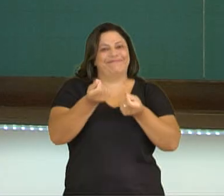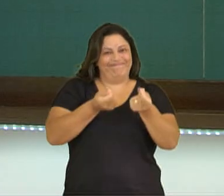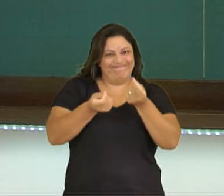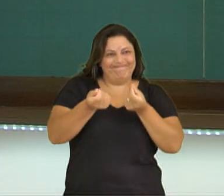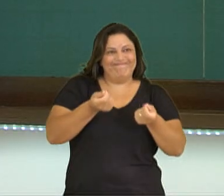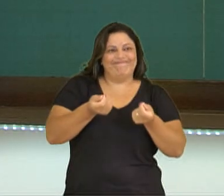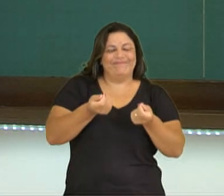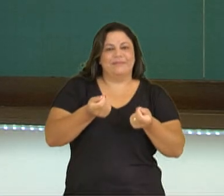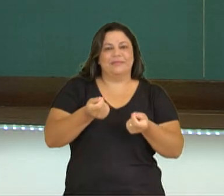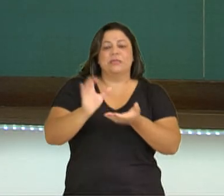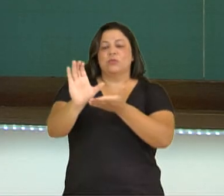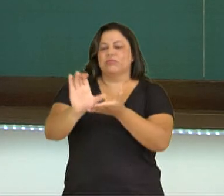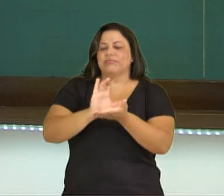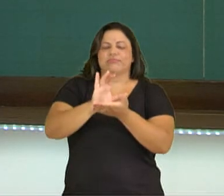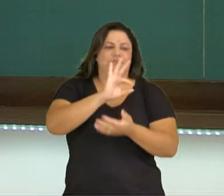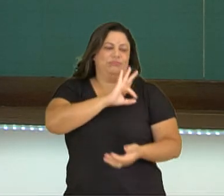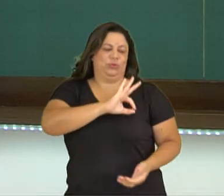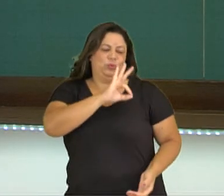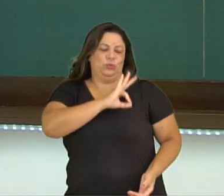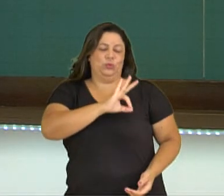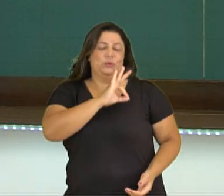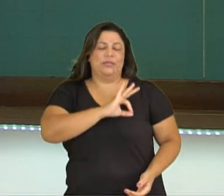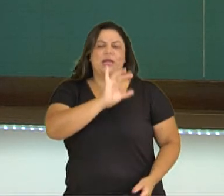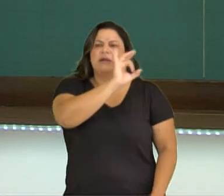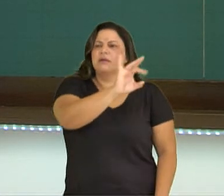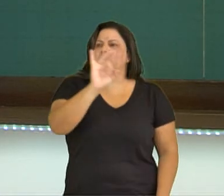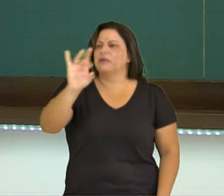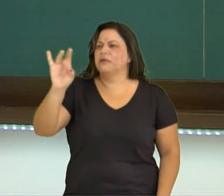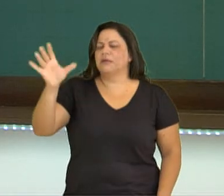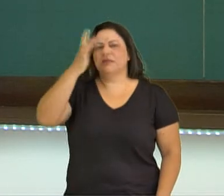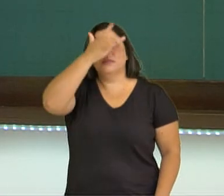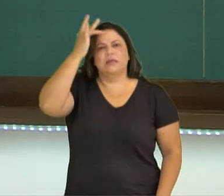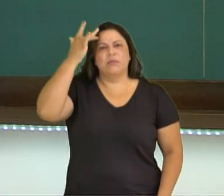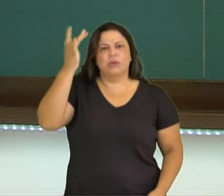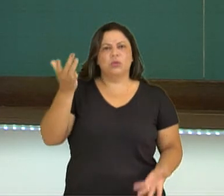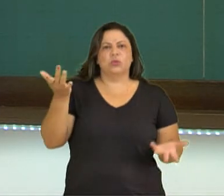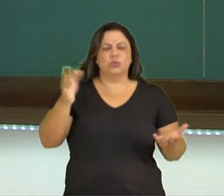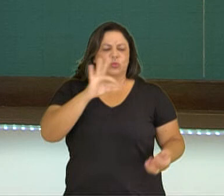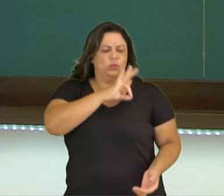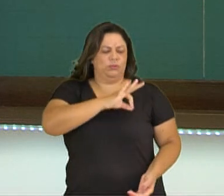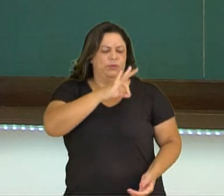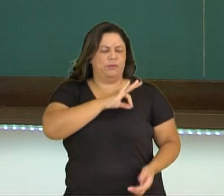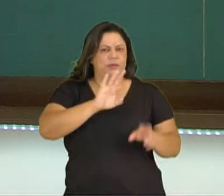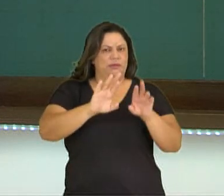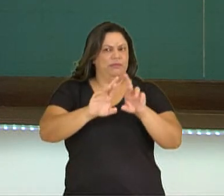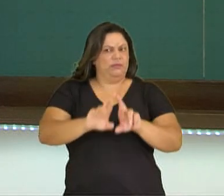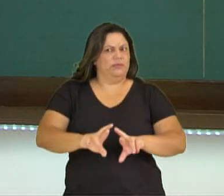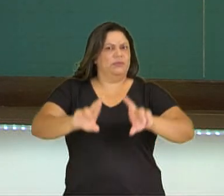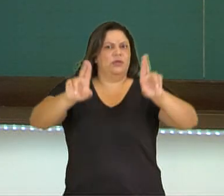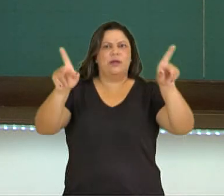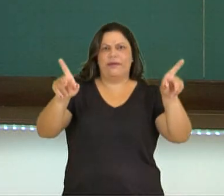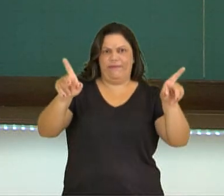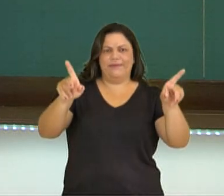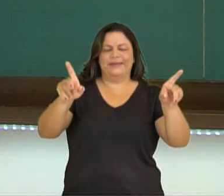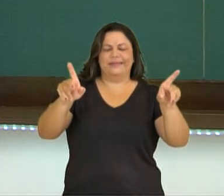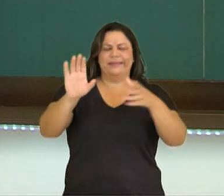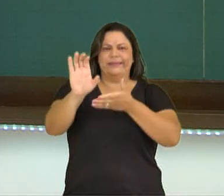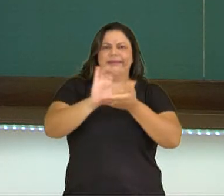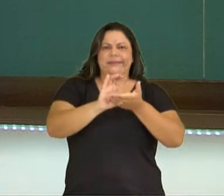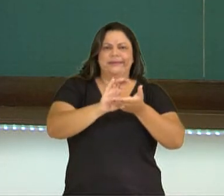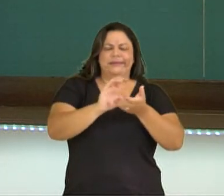seja, quanto cada pessoa ganha, essa diferença de renda, essa diferença